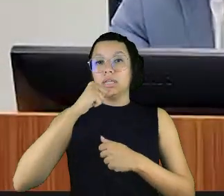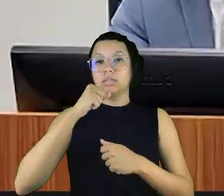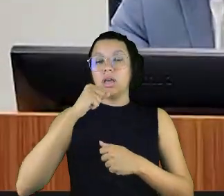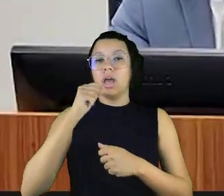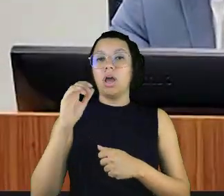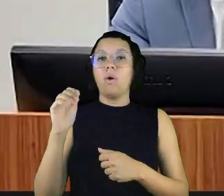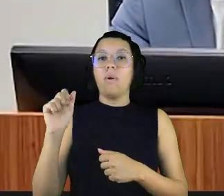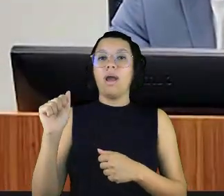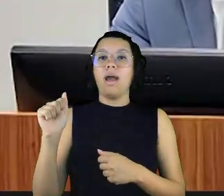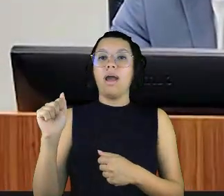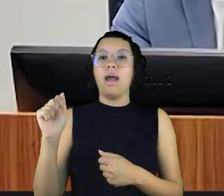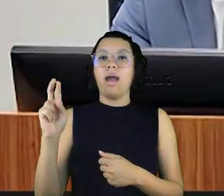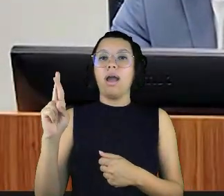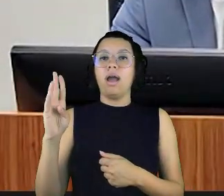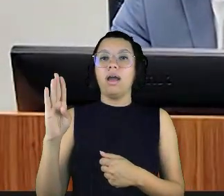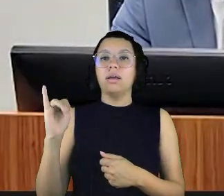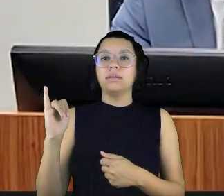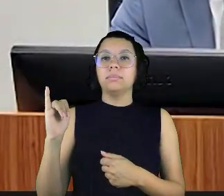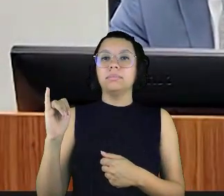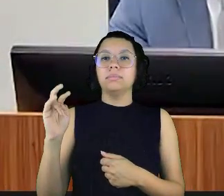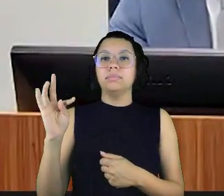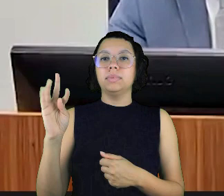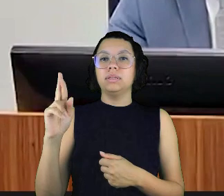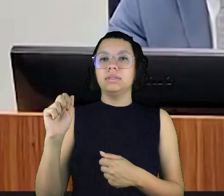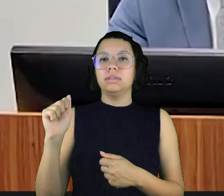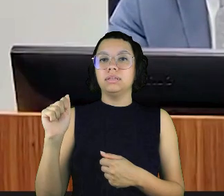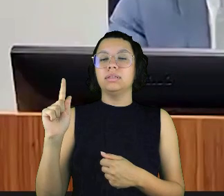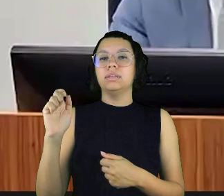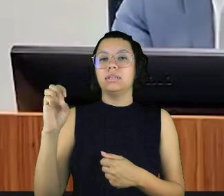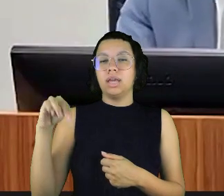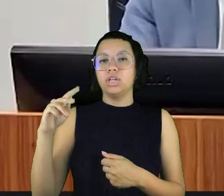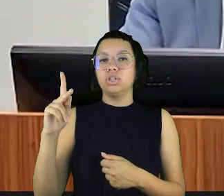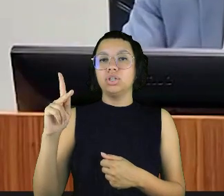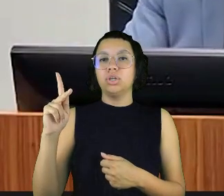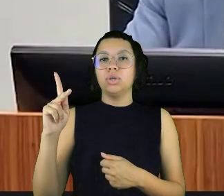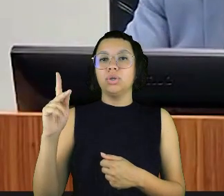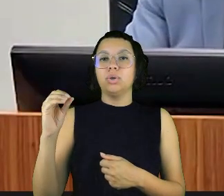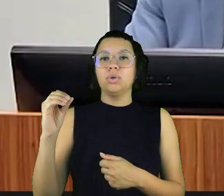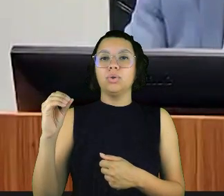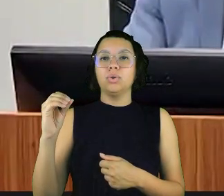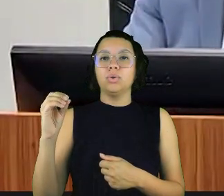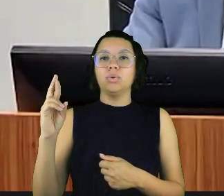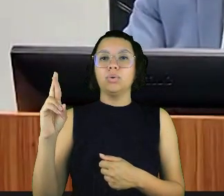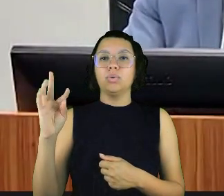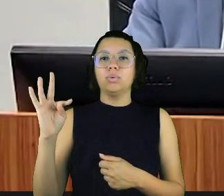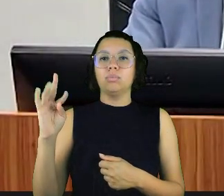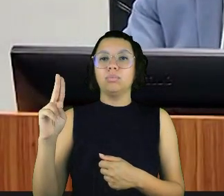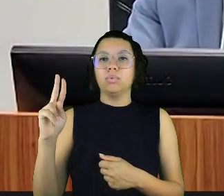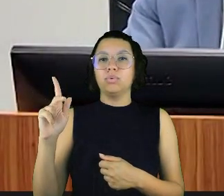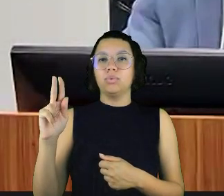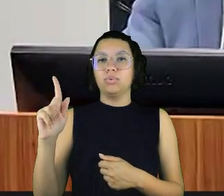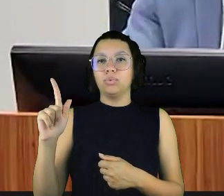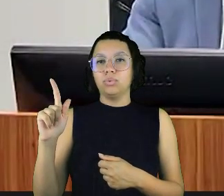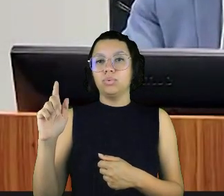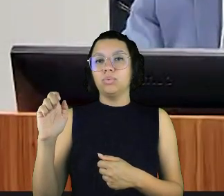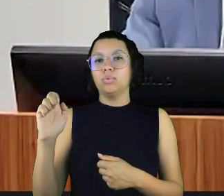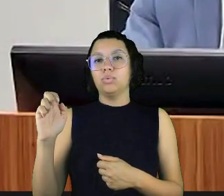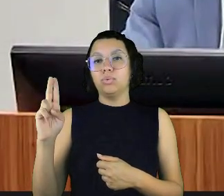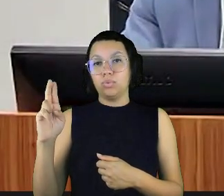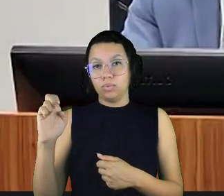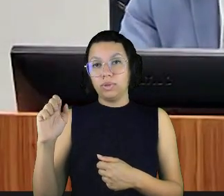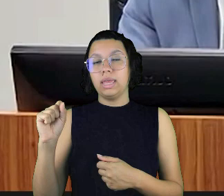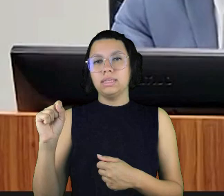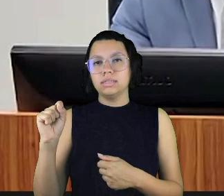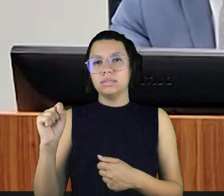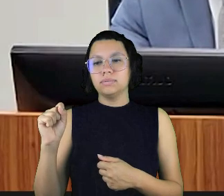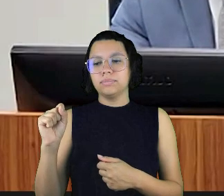embora eu particularmente não aprecio muito essas comparações, particularmente com o sistema português. Na Fundação Getúlio Vargas, nós temos uma